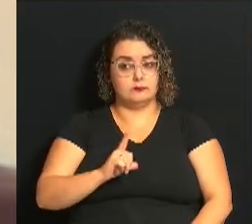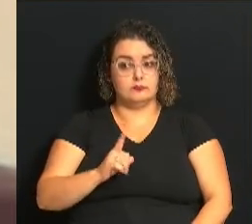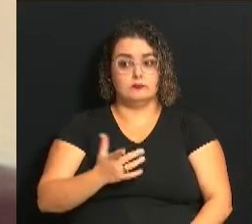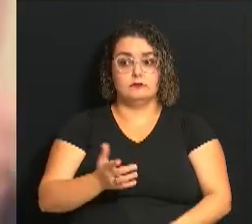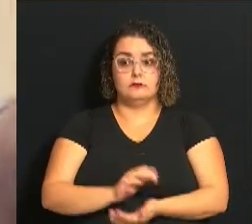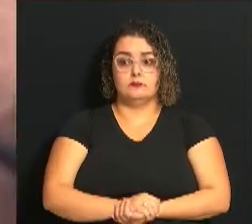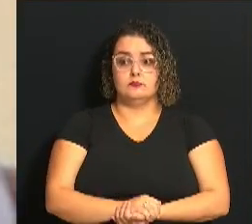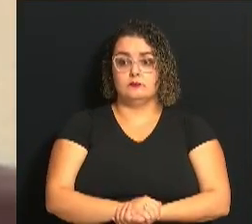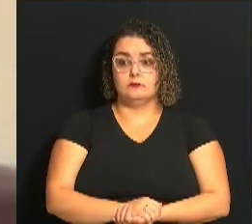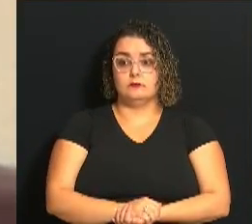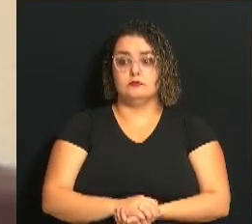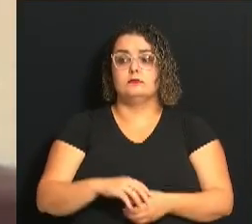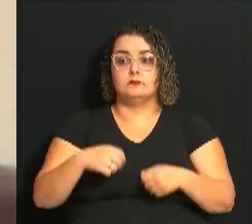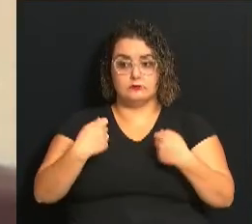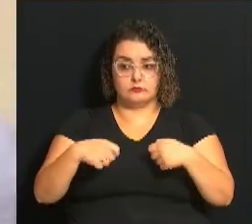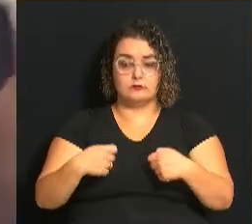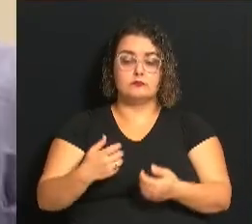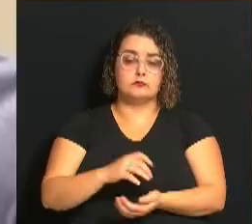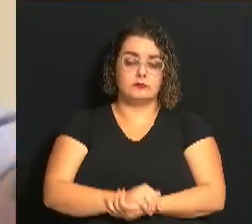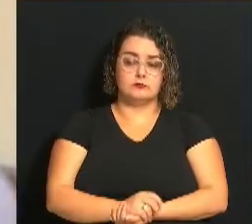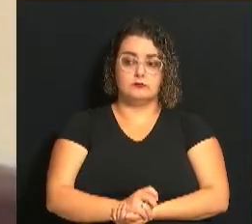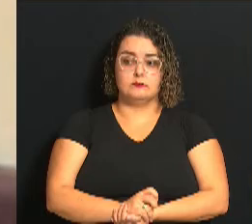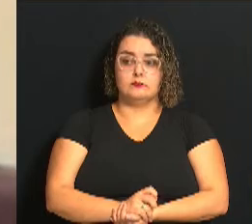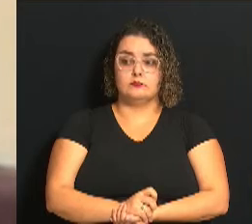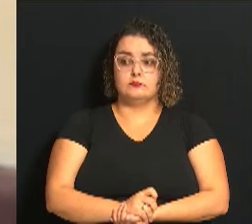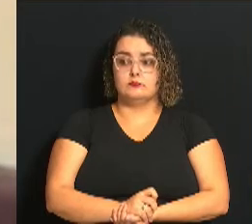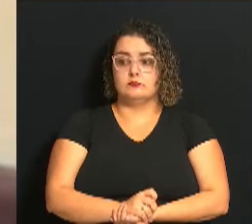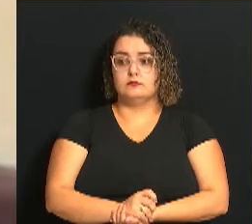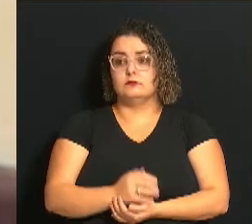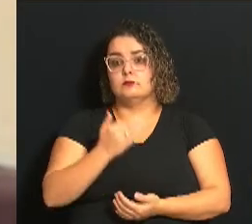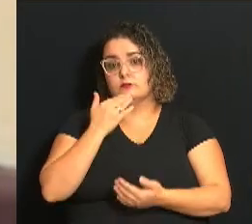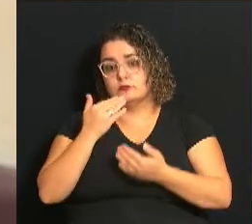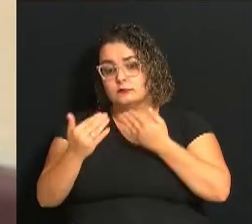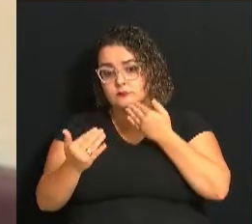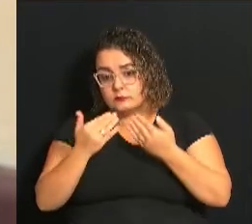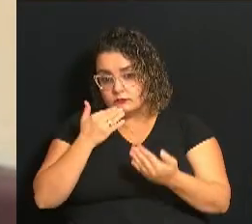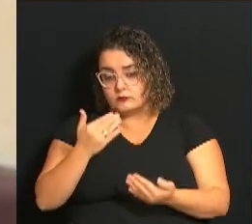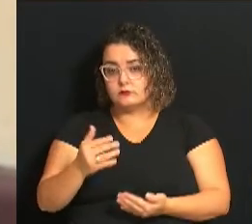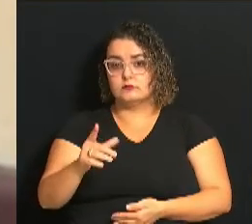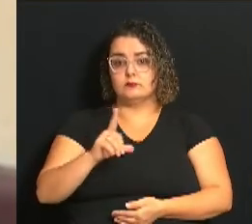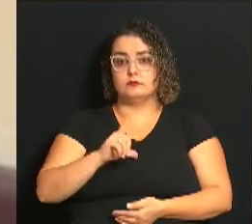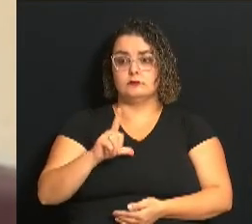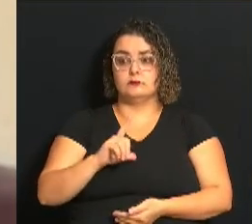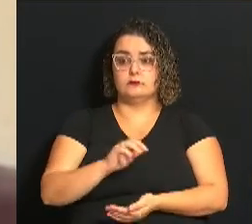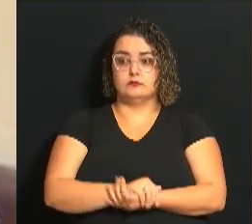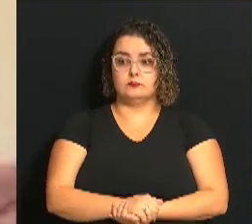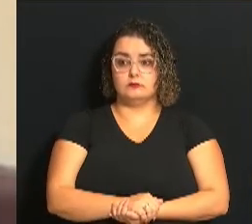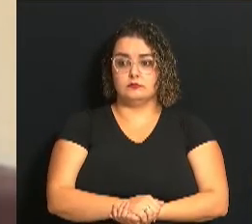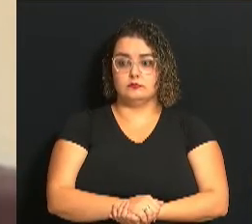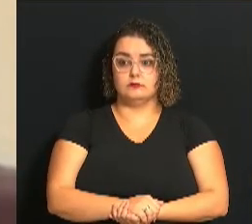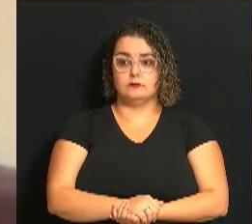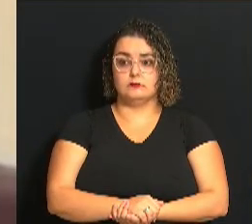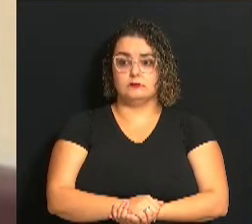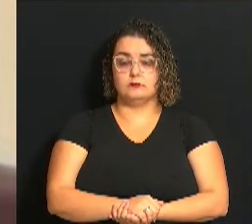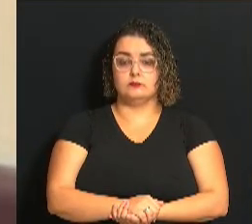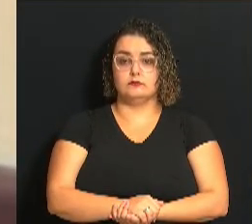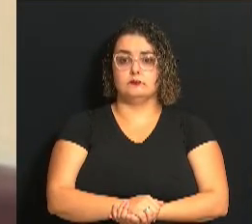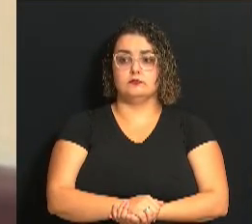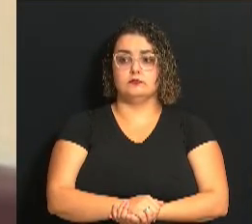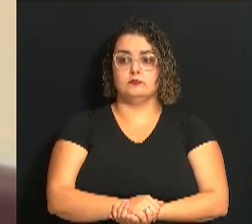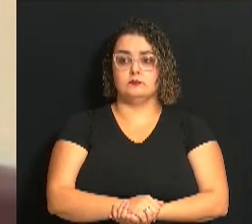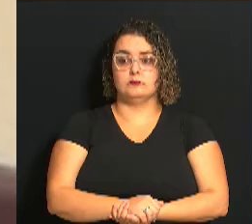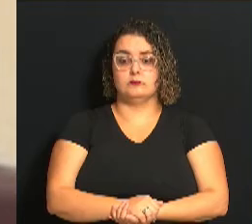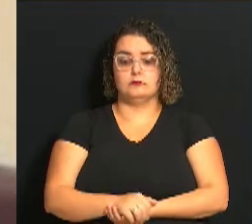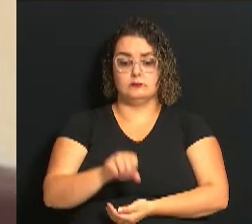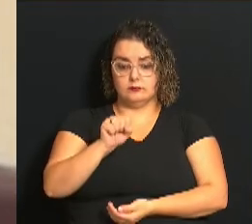há necessidade, aí, como ele colocou, né, das demandas que tem por hora, que são 8,